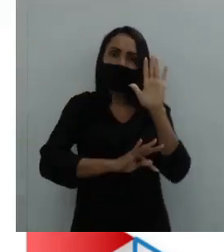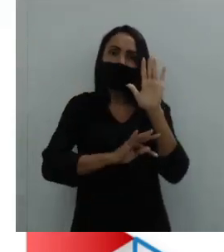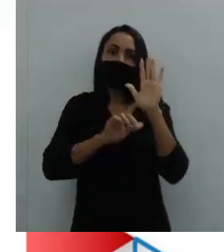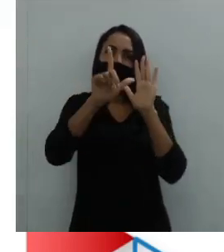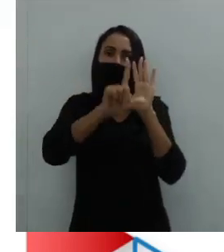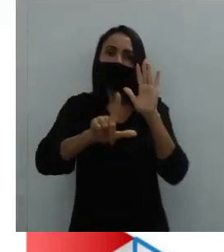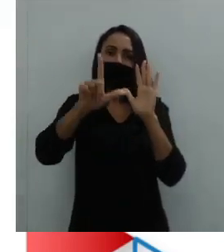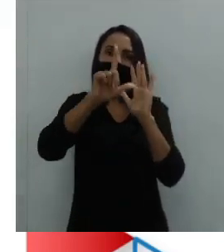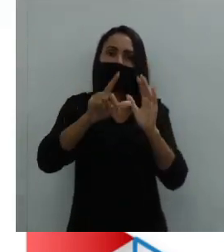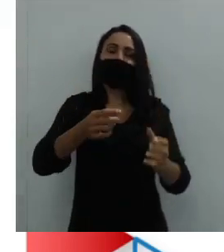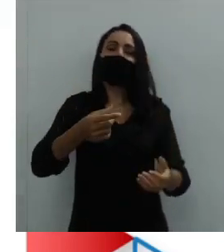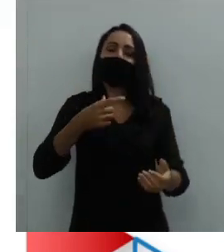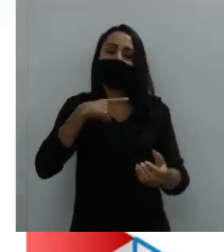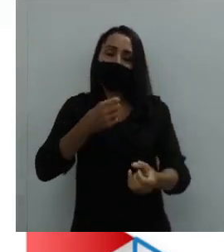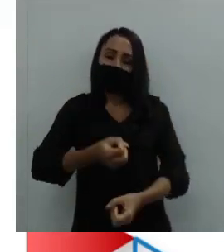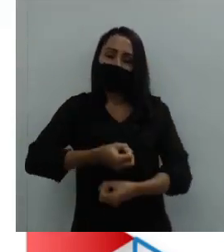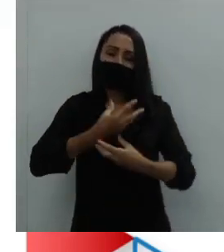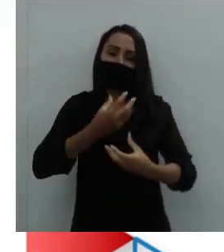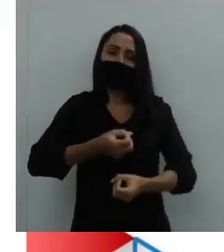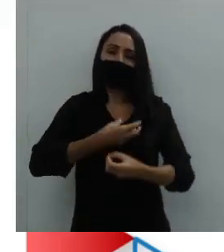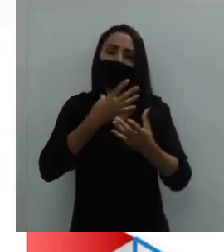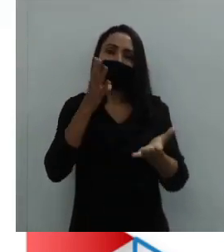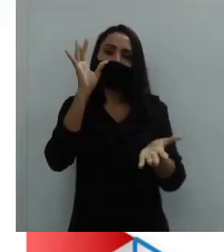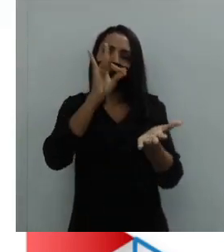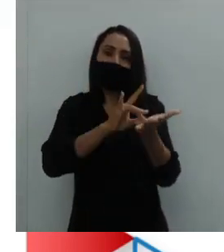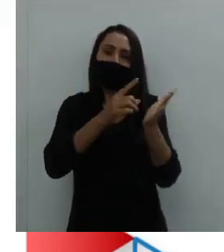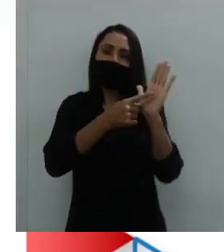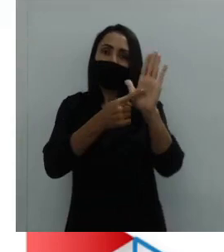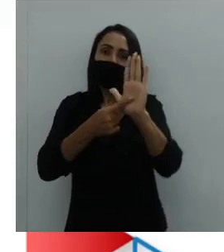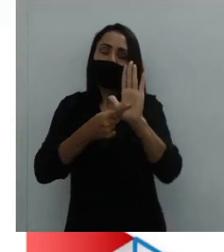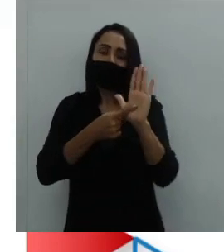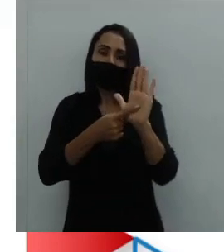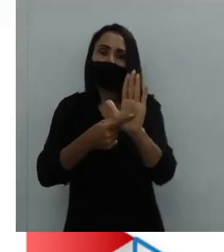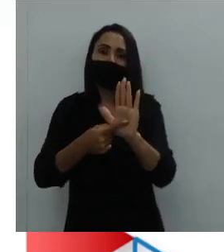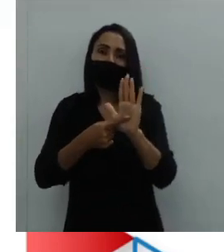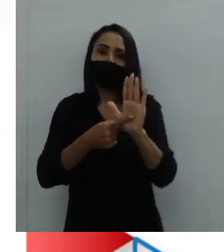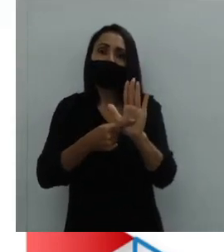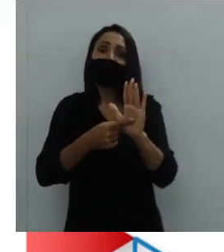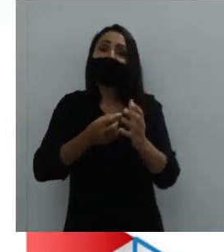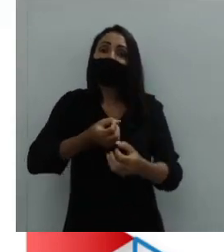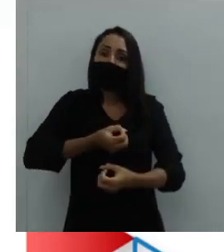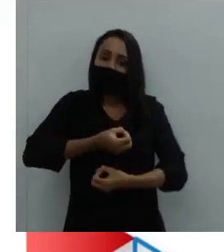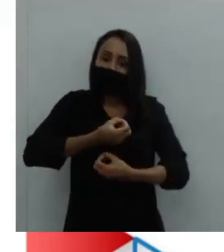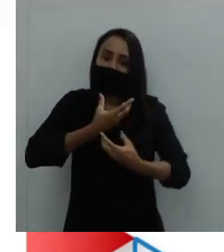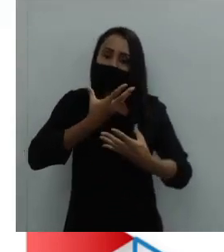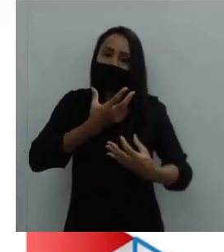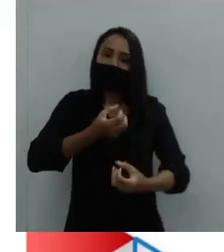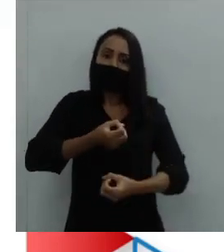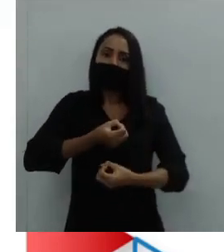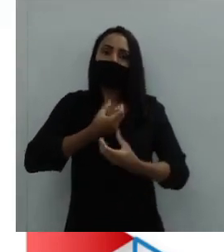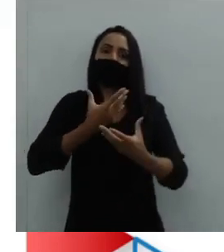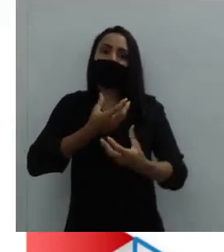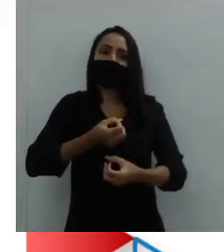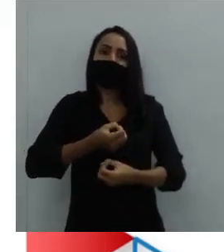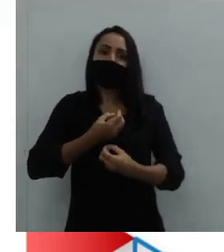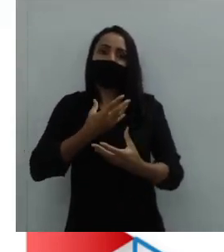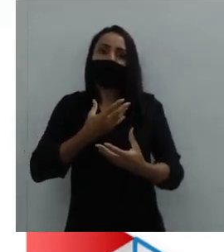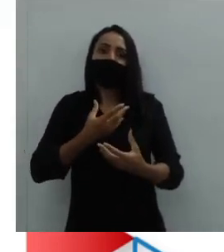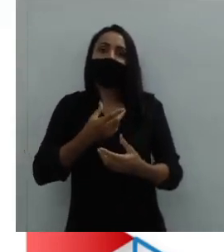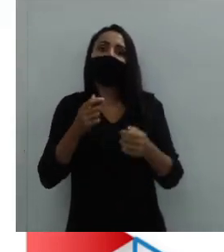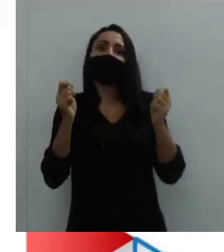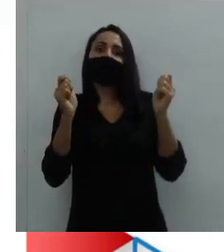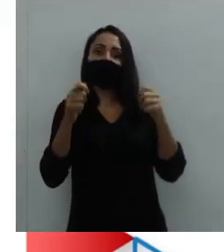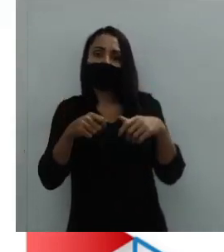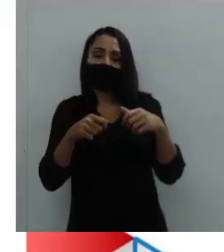à expressão com a realidade demonstrada de maneira poética, podendo haver